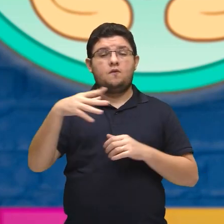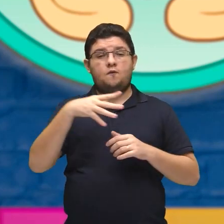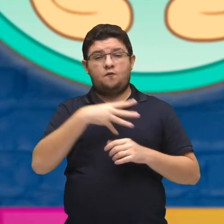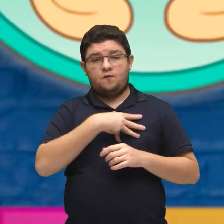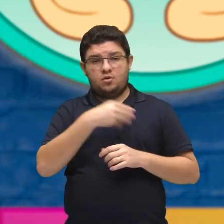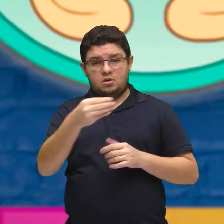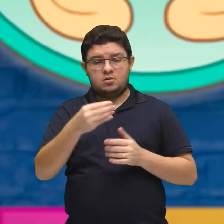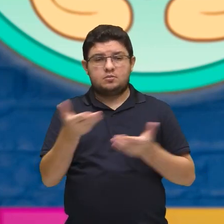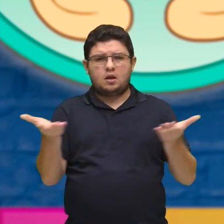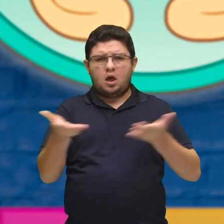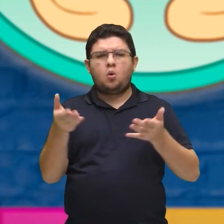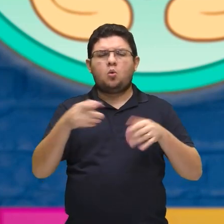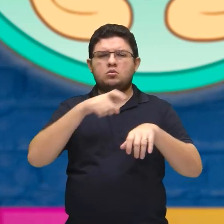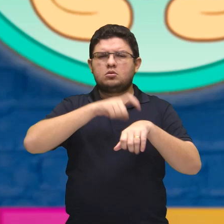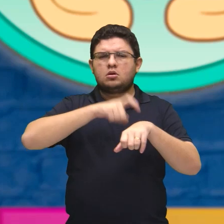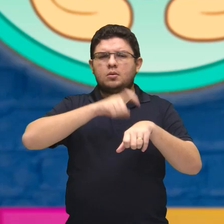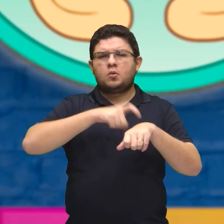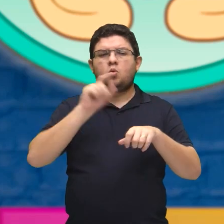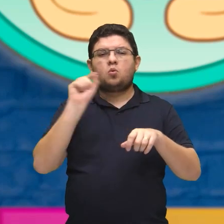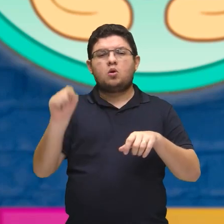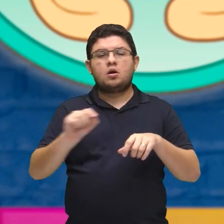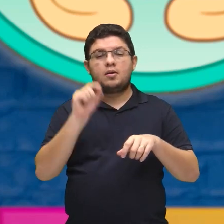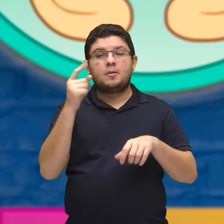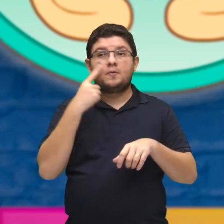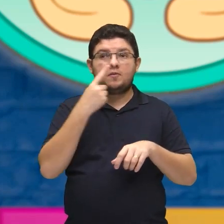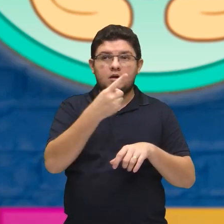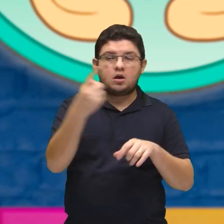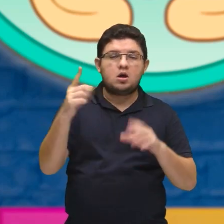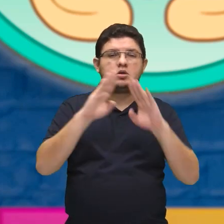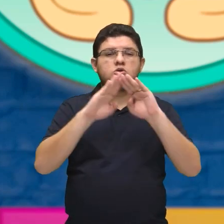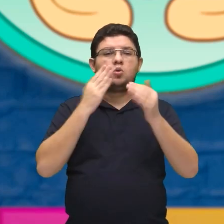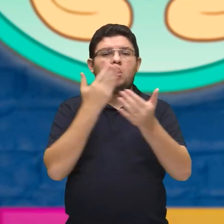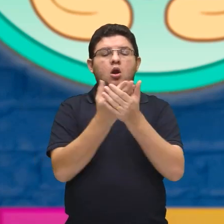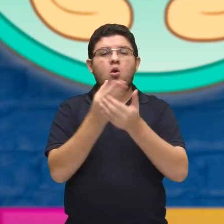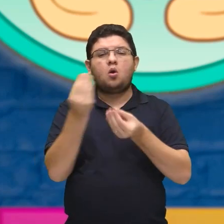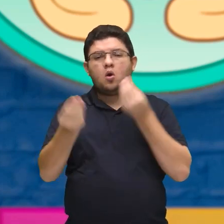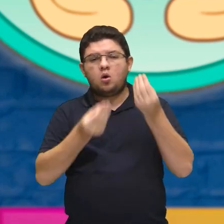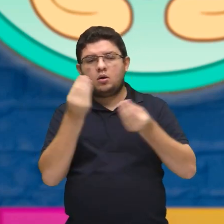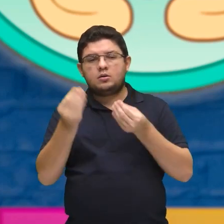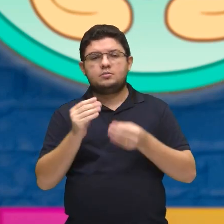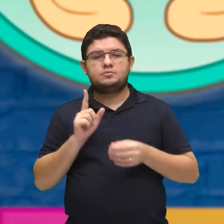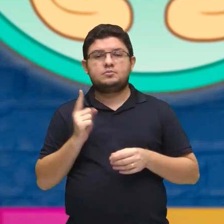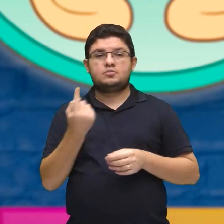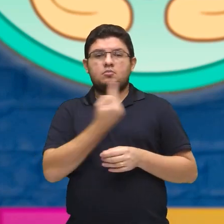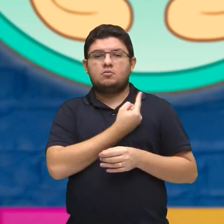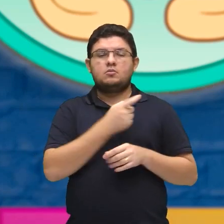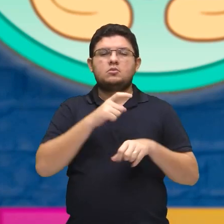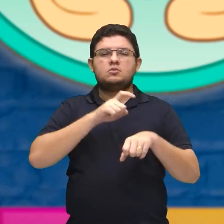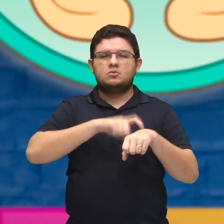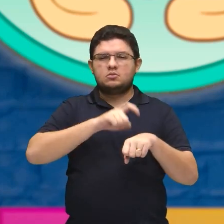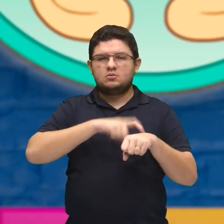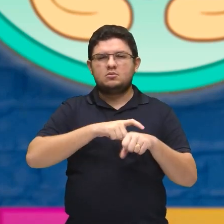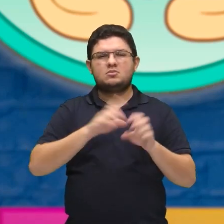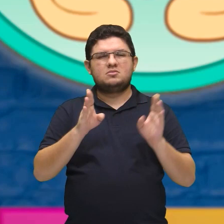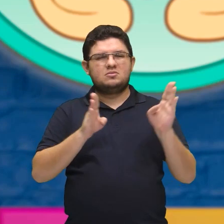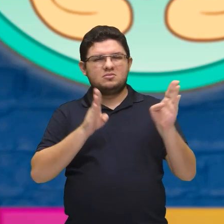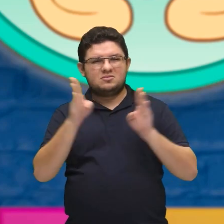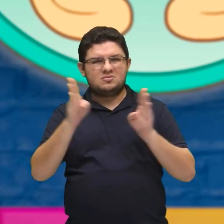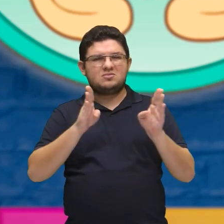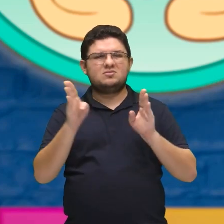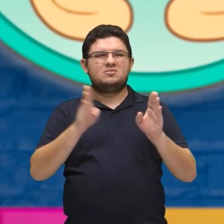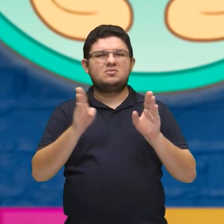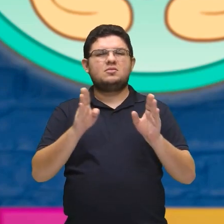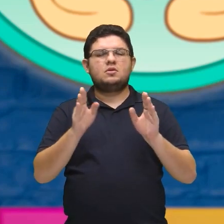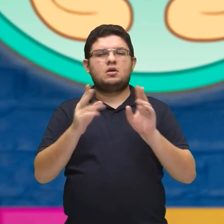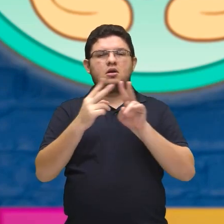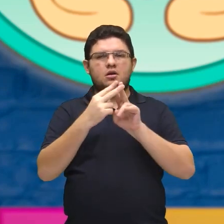precisa verificar a situação das escolas. Nós estamos numa situação remota, então os